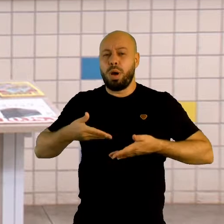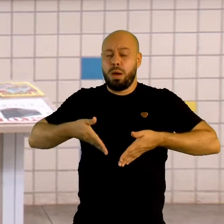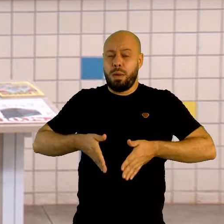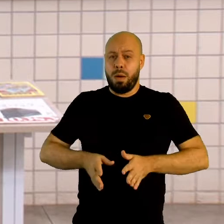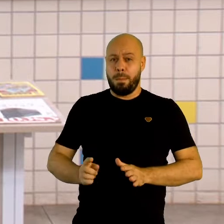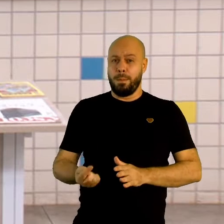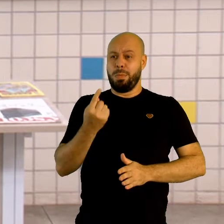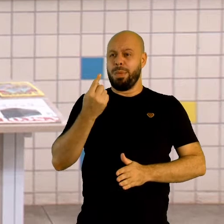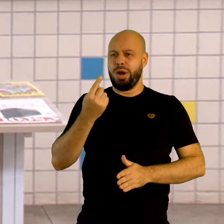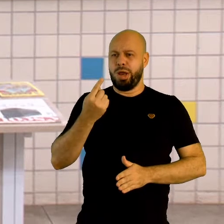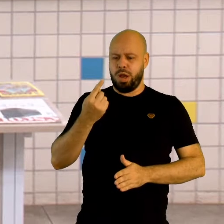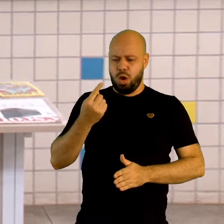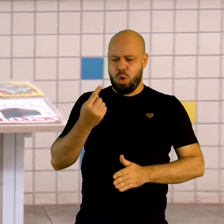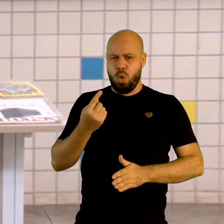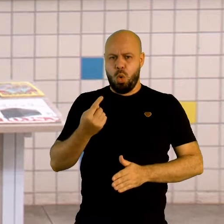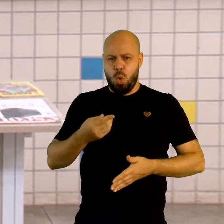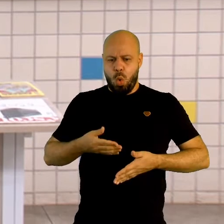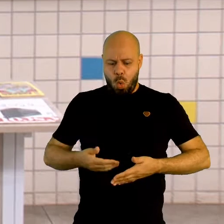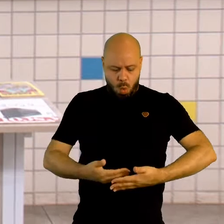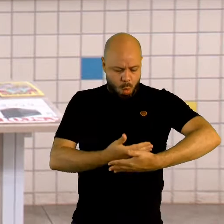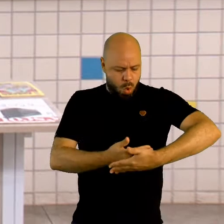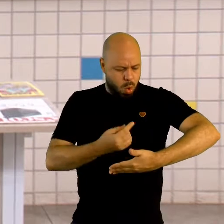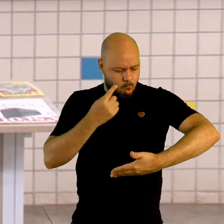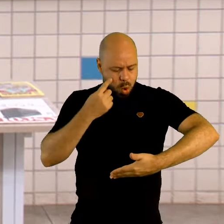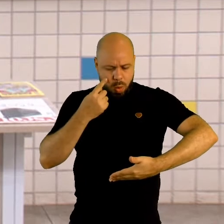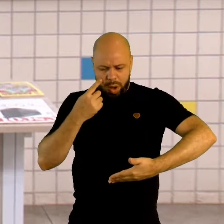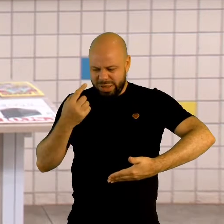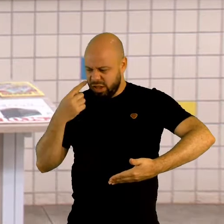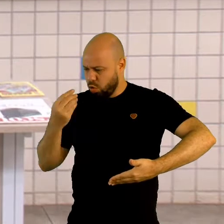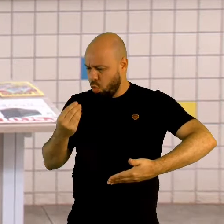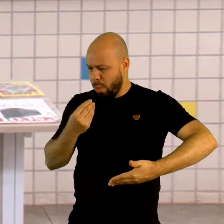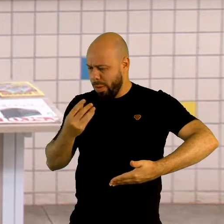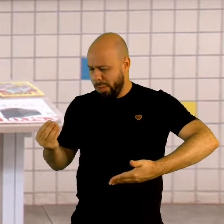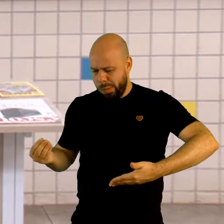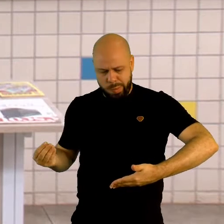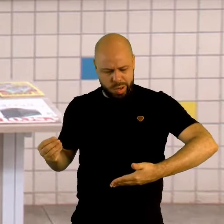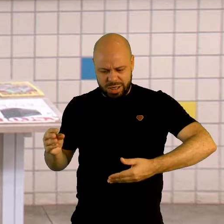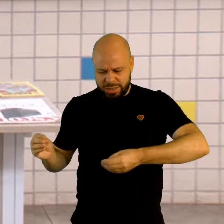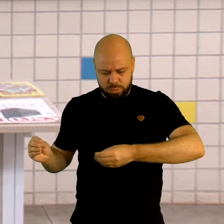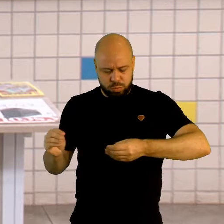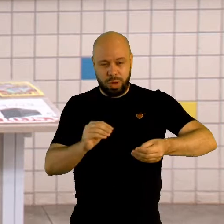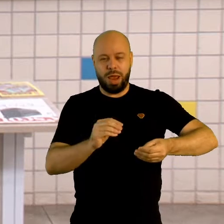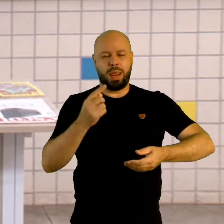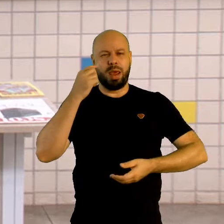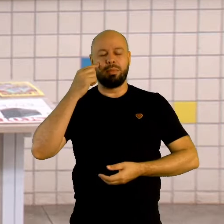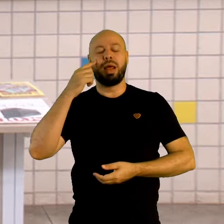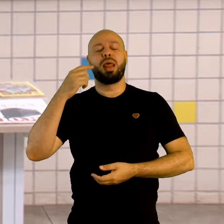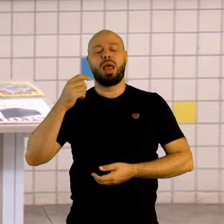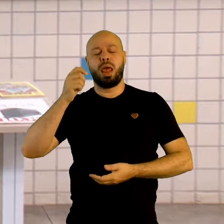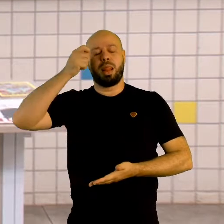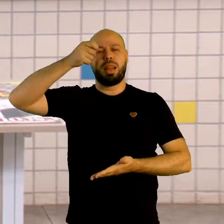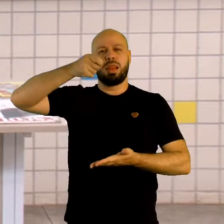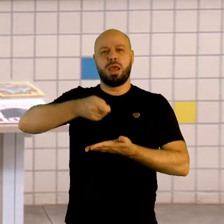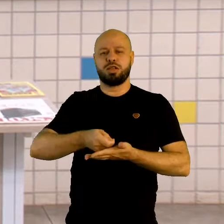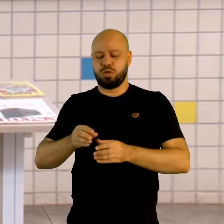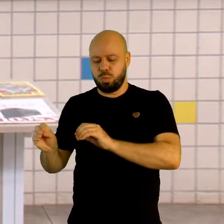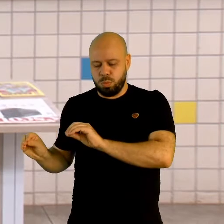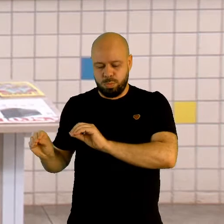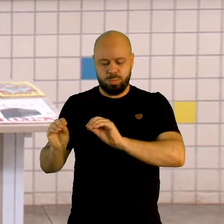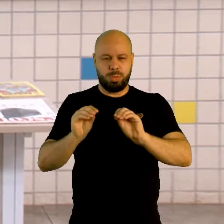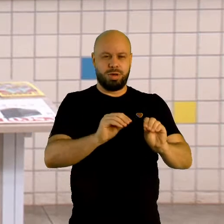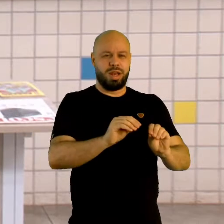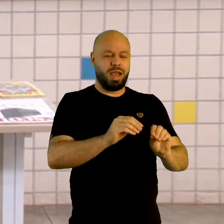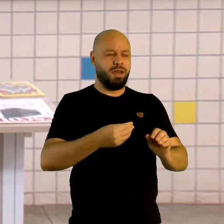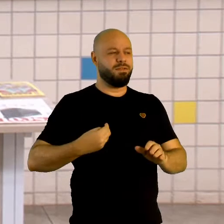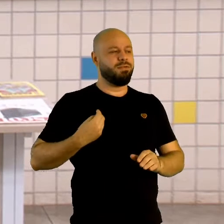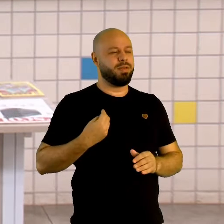o empurrão que faltava para deixar a cidade e finalmente experimentar uma vida mais tranquila